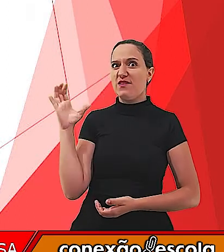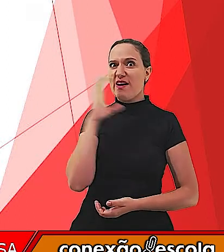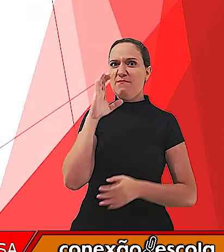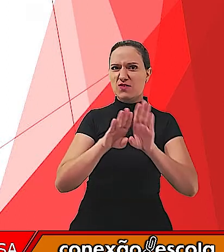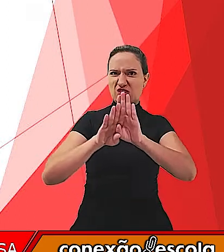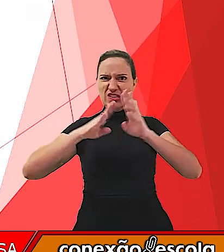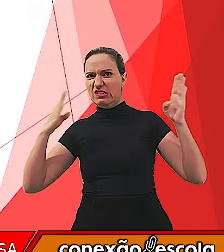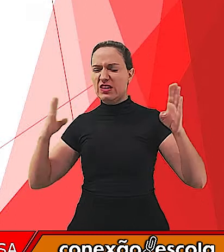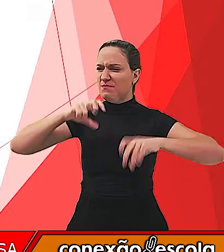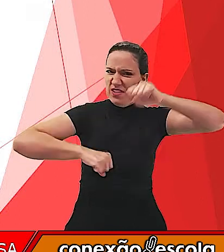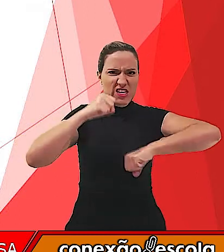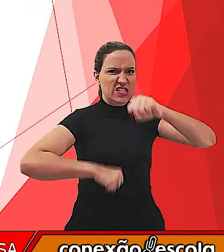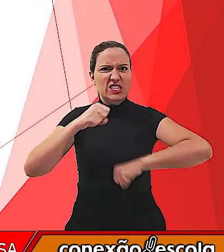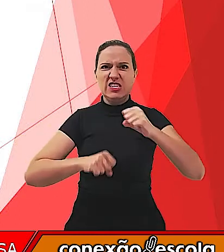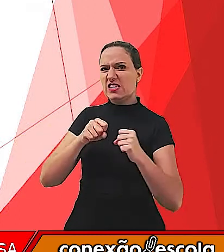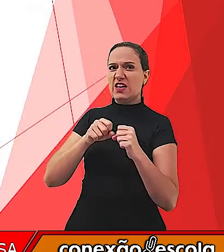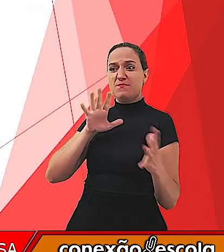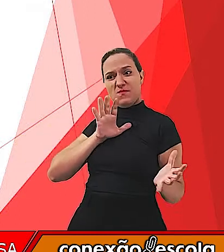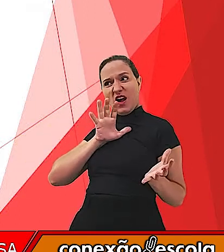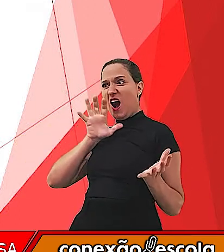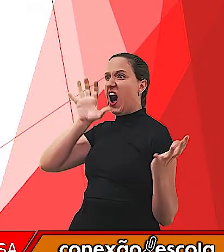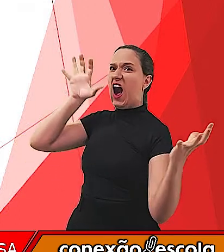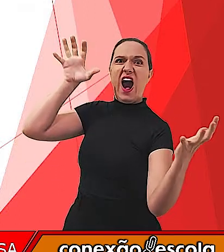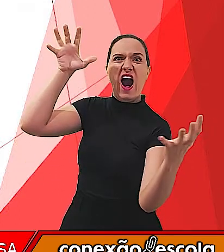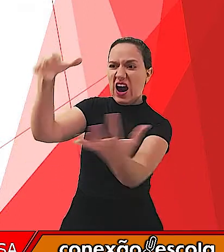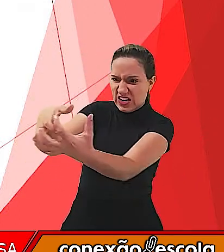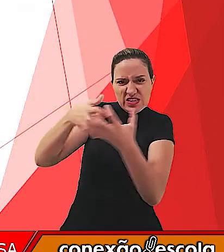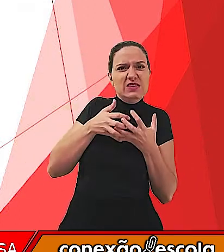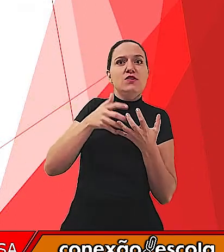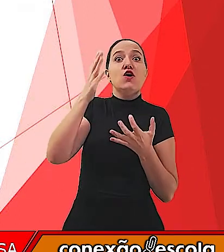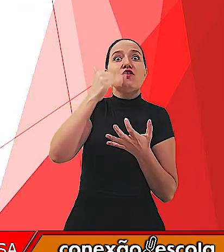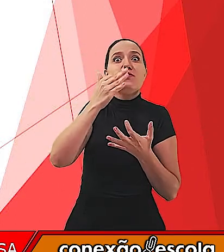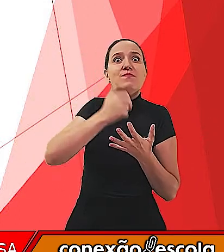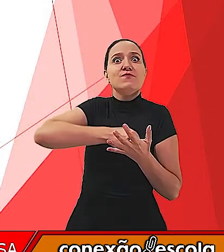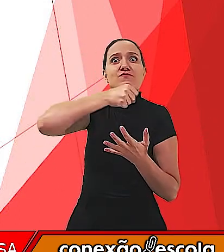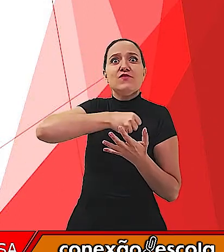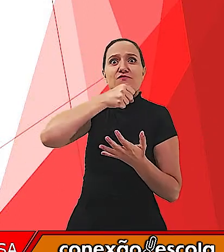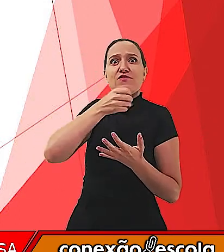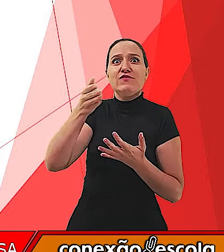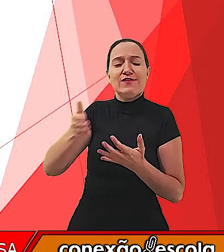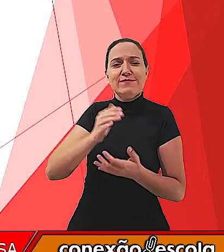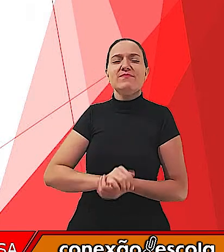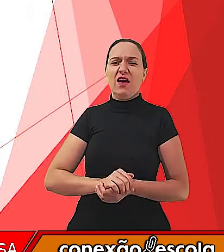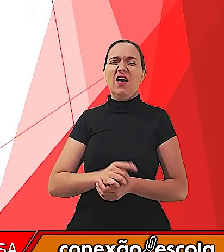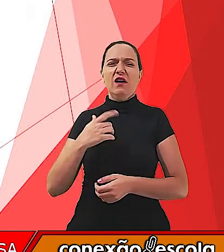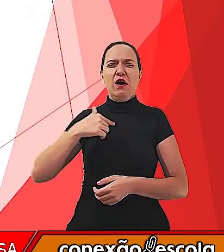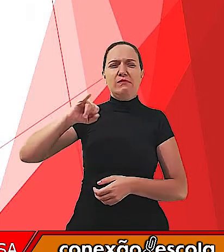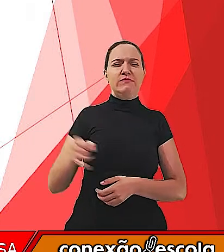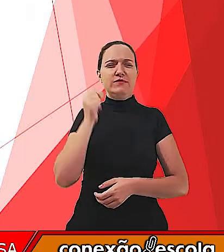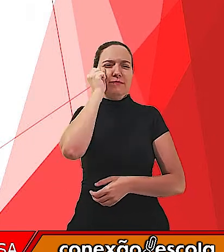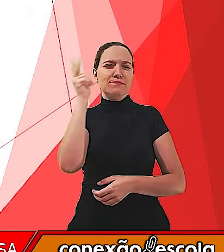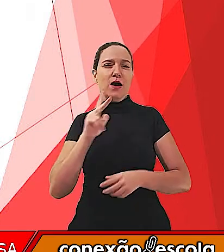rápido, foi entrando e de uma só vez engoliu a vovozinha. Depois vestiu as roupas